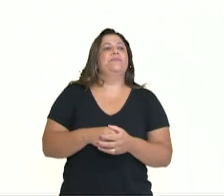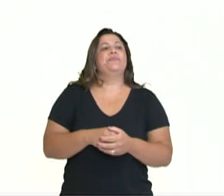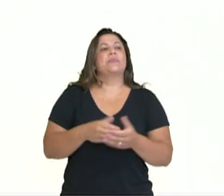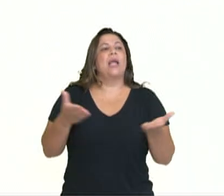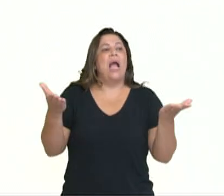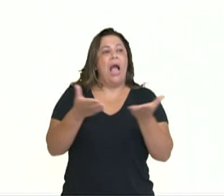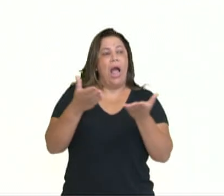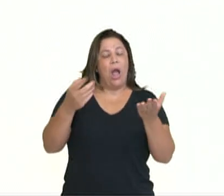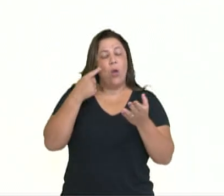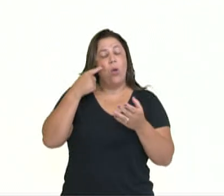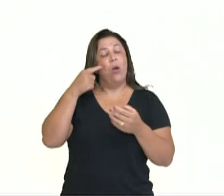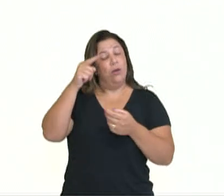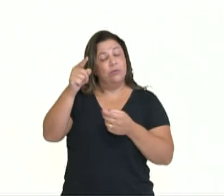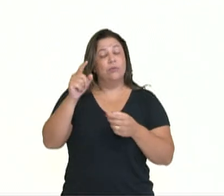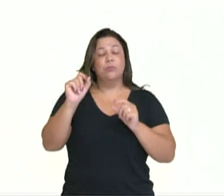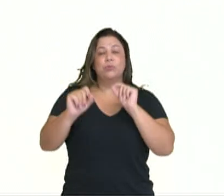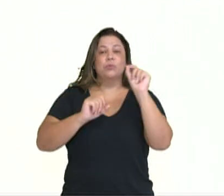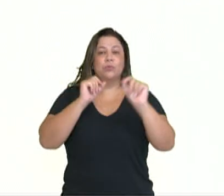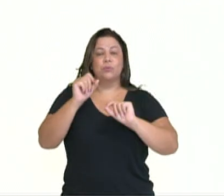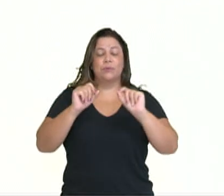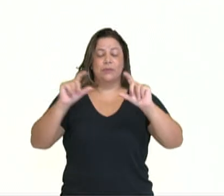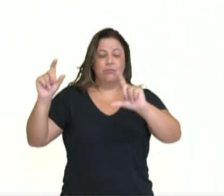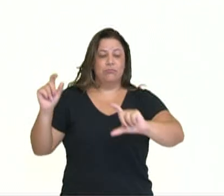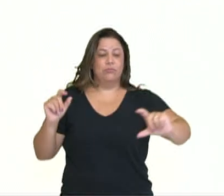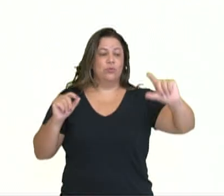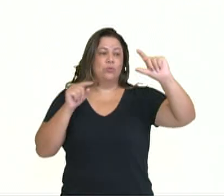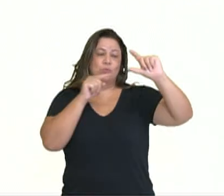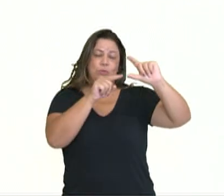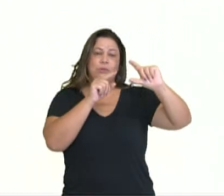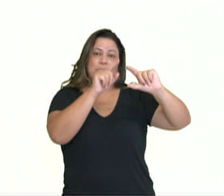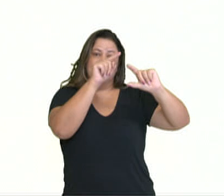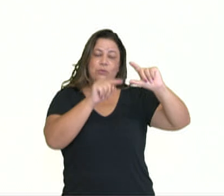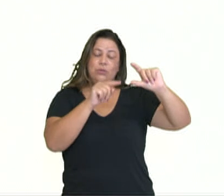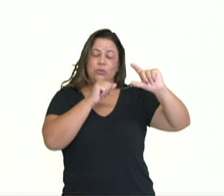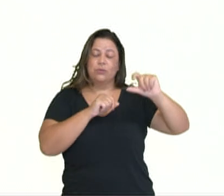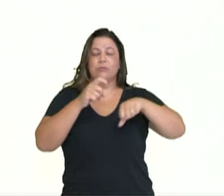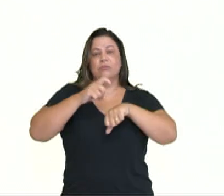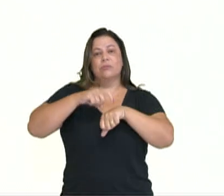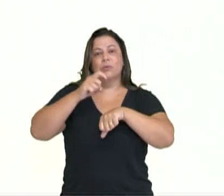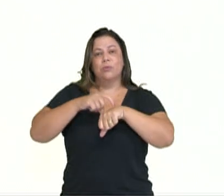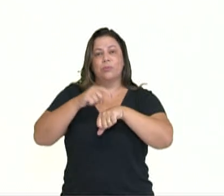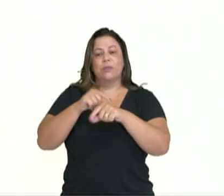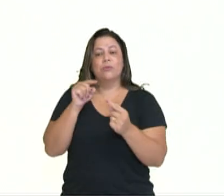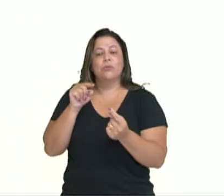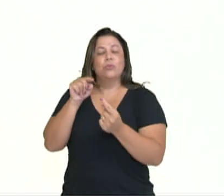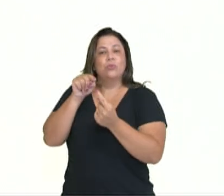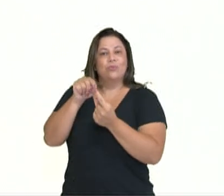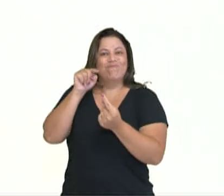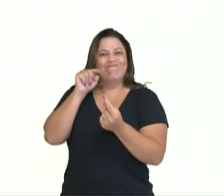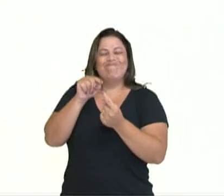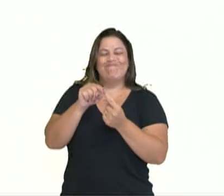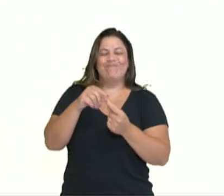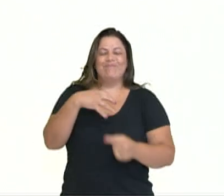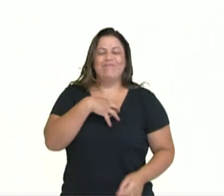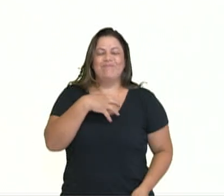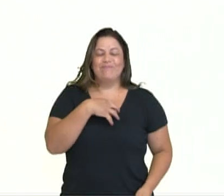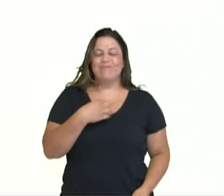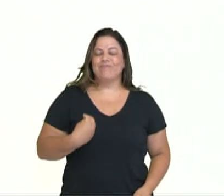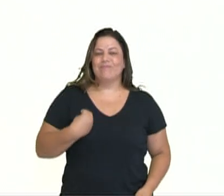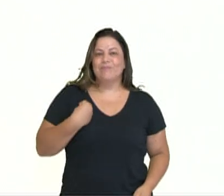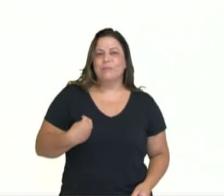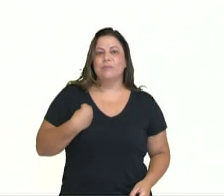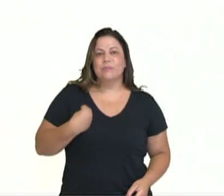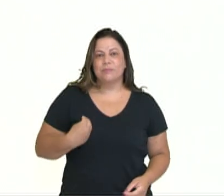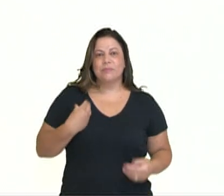desse conto que fala de um momento específico na vida da gente, de